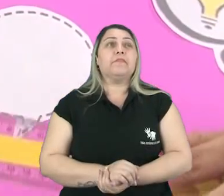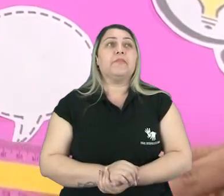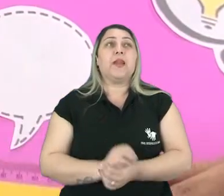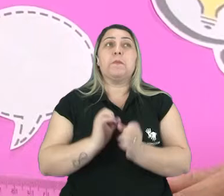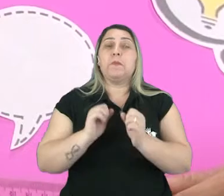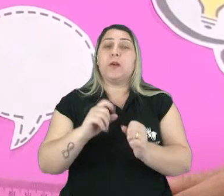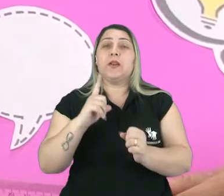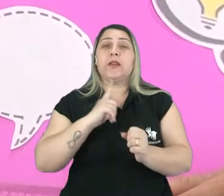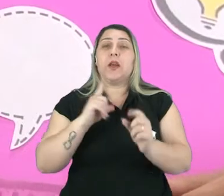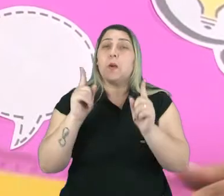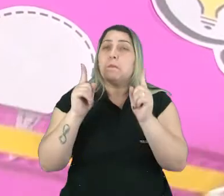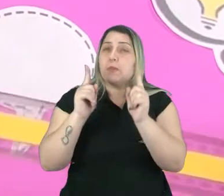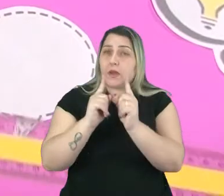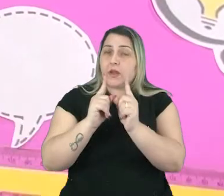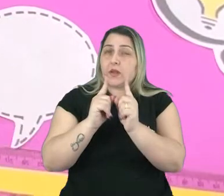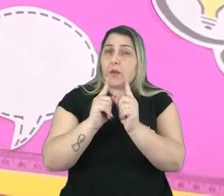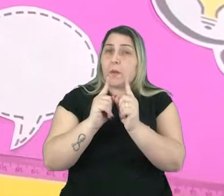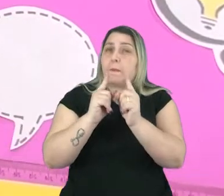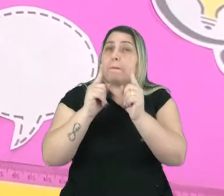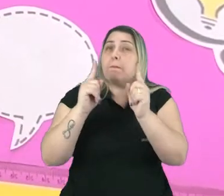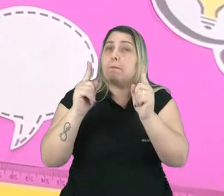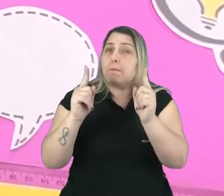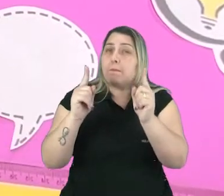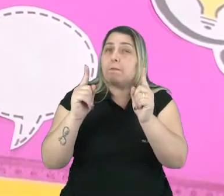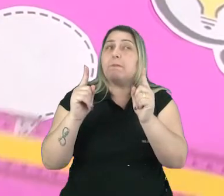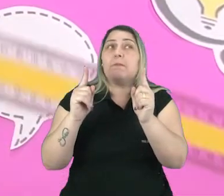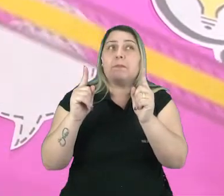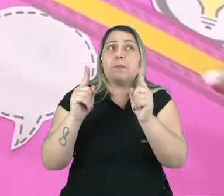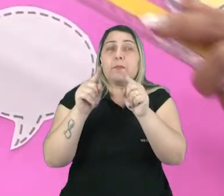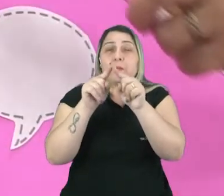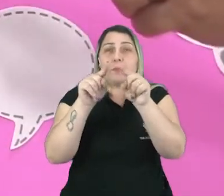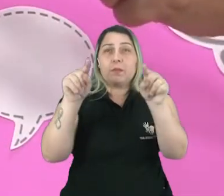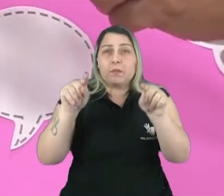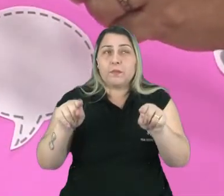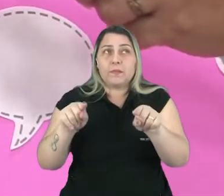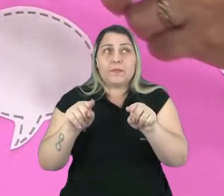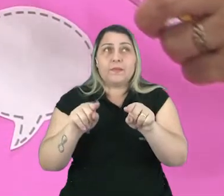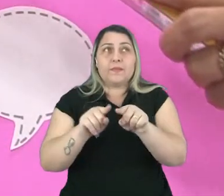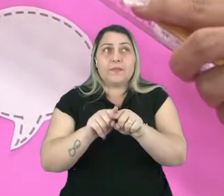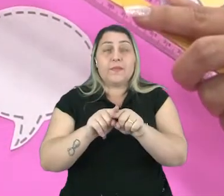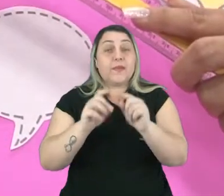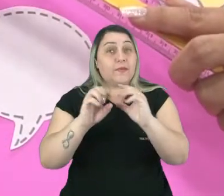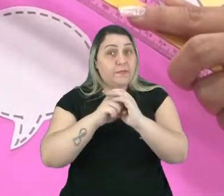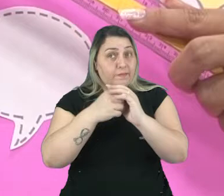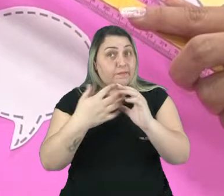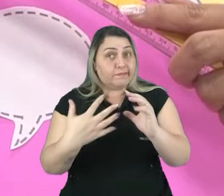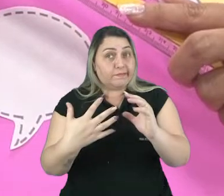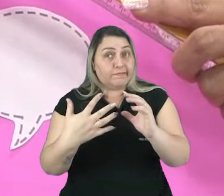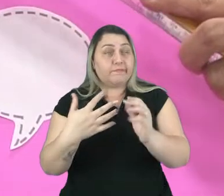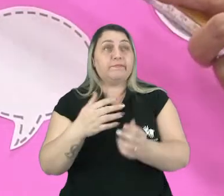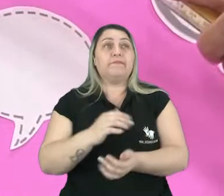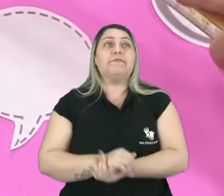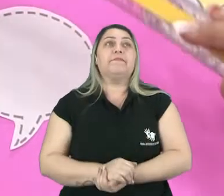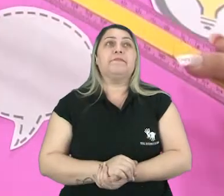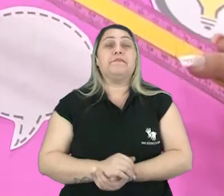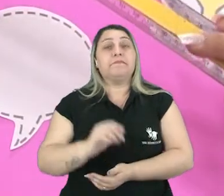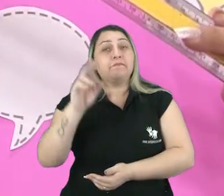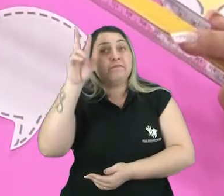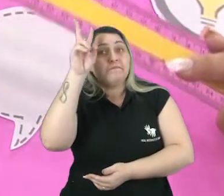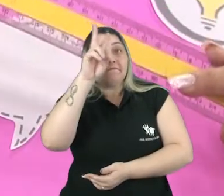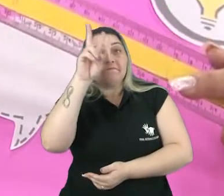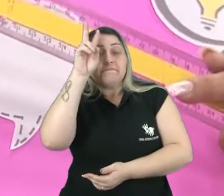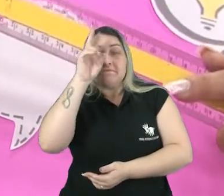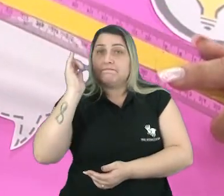Pode ter ainda um menorzinho, um mais retangular. Esta é uma das características. A história,